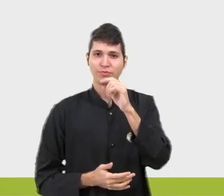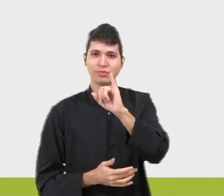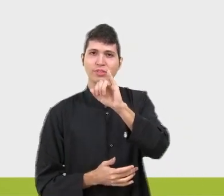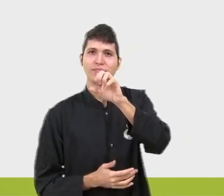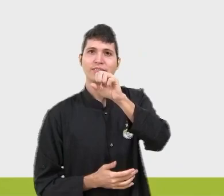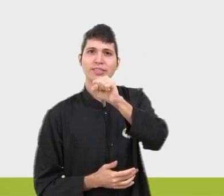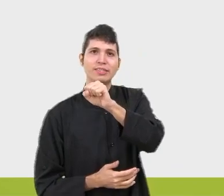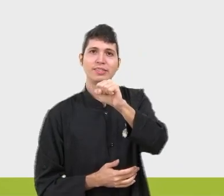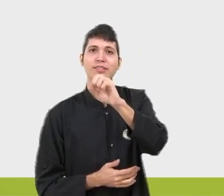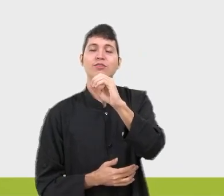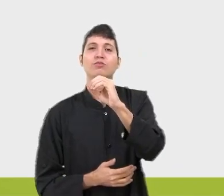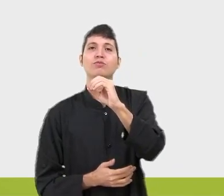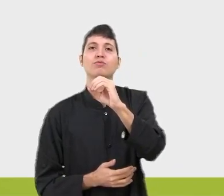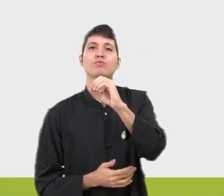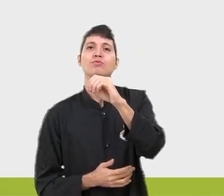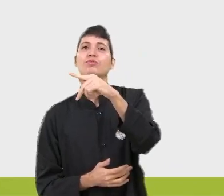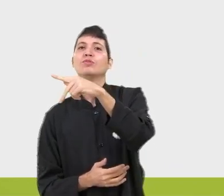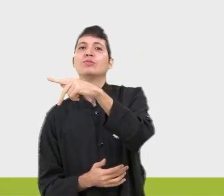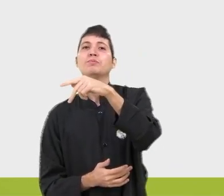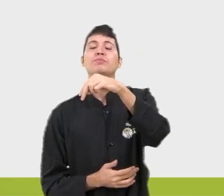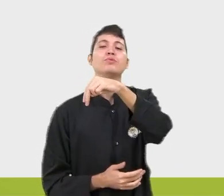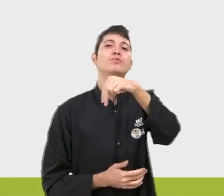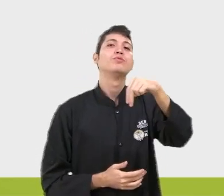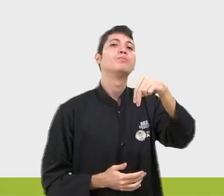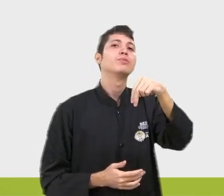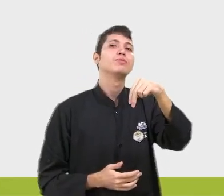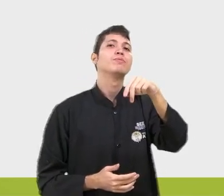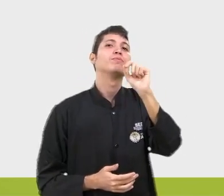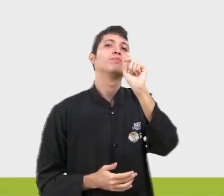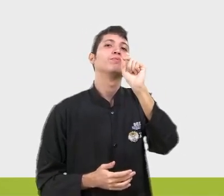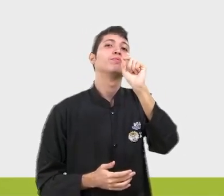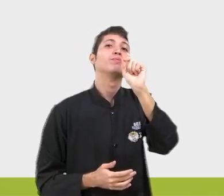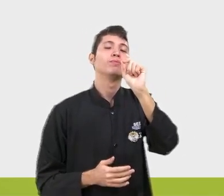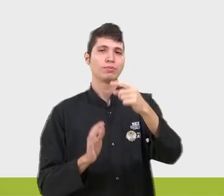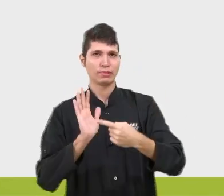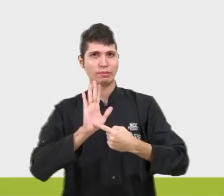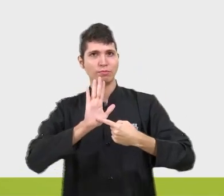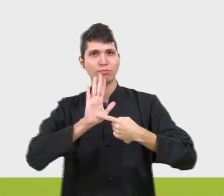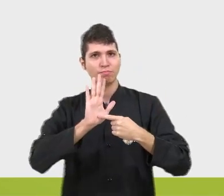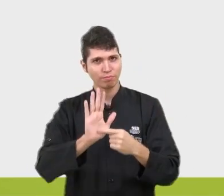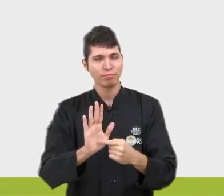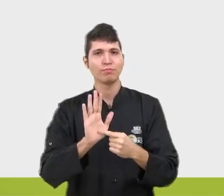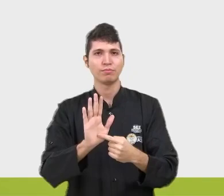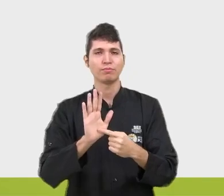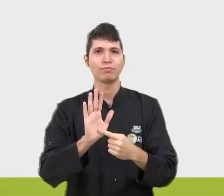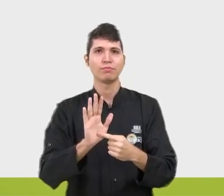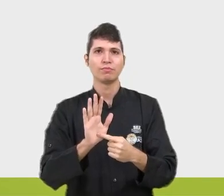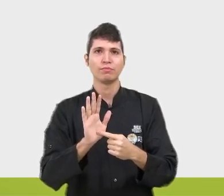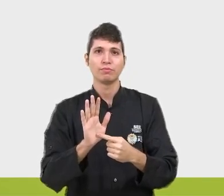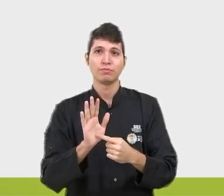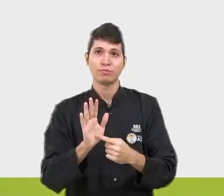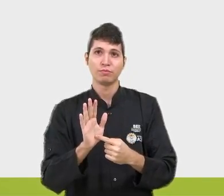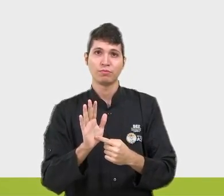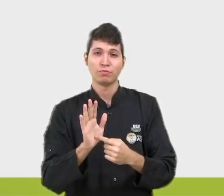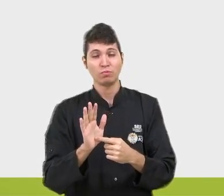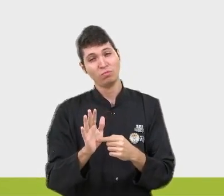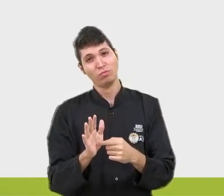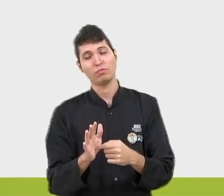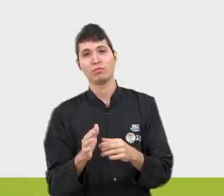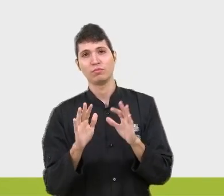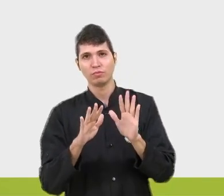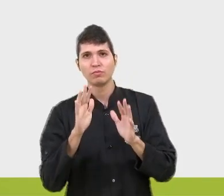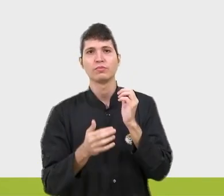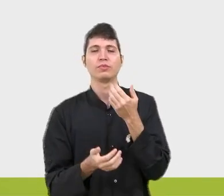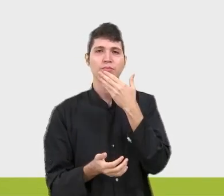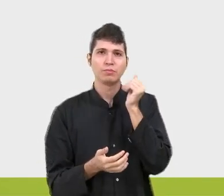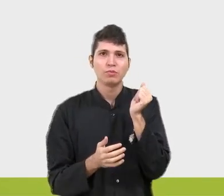pronome demonstrativo, né? Isso aqui faltou, né? Ficou um pouco vago, mas poderia ela ter colocado, né?